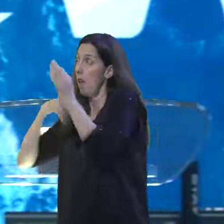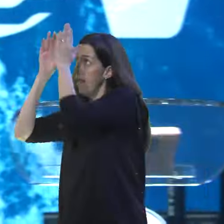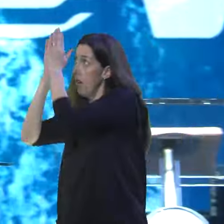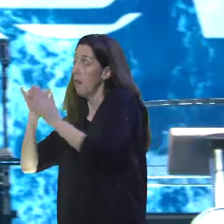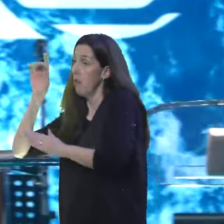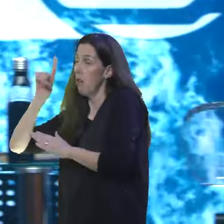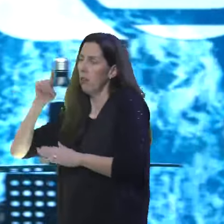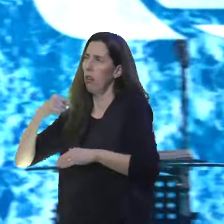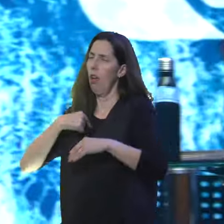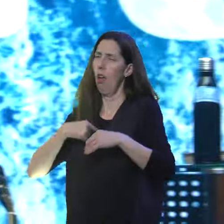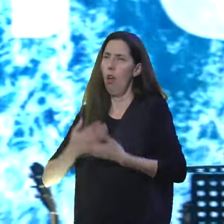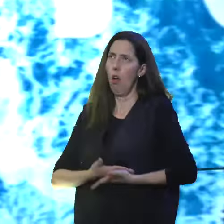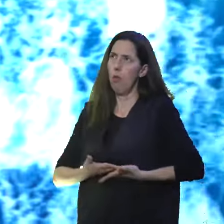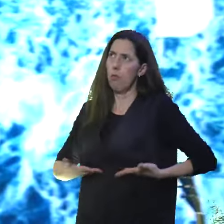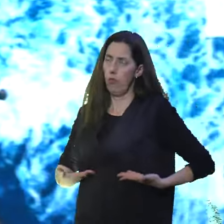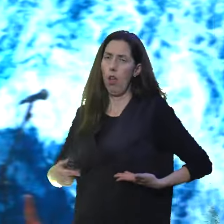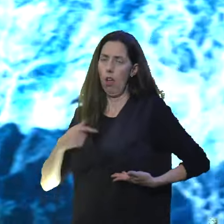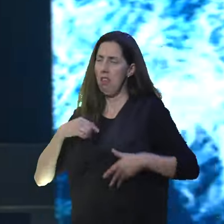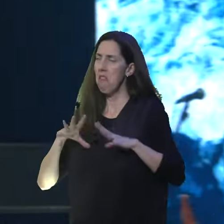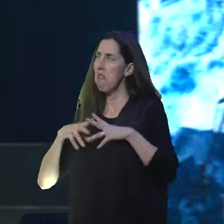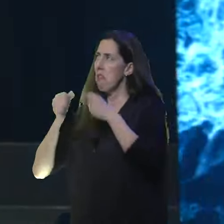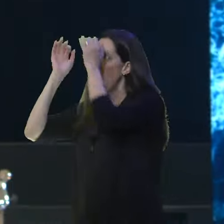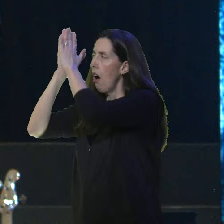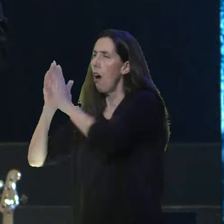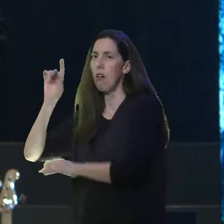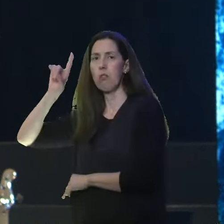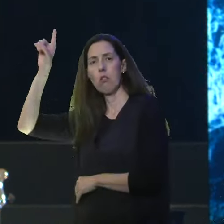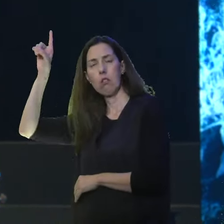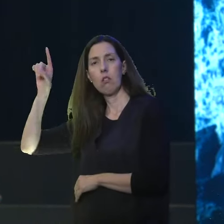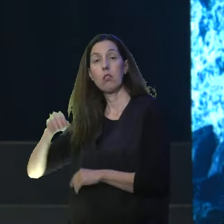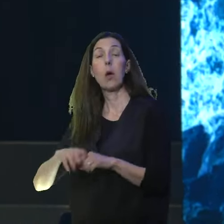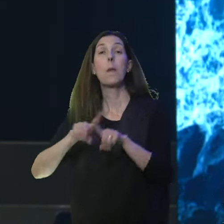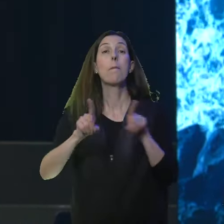Eu vesti o meu cropped com coragem e fui adorar a Deus.